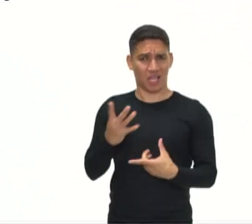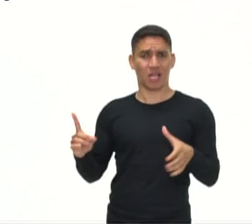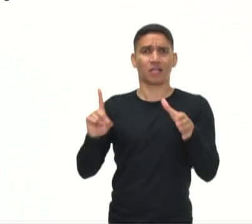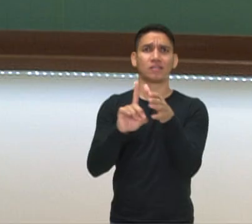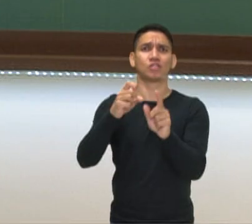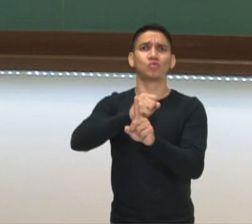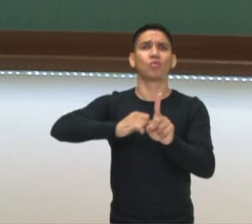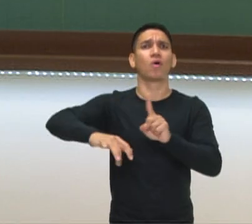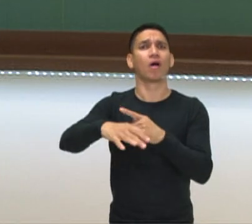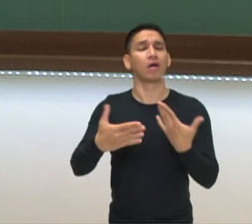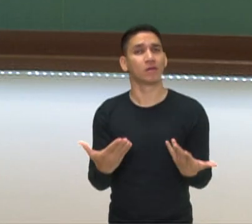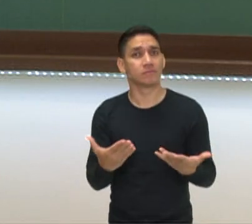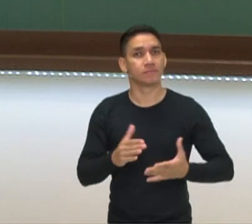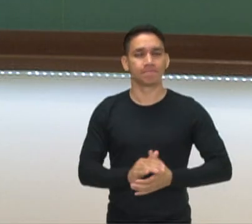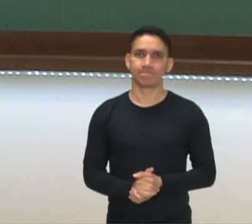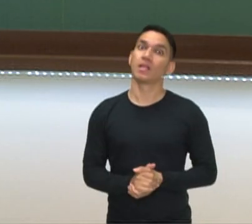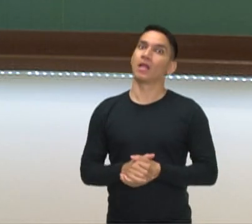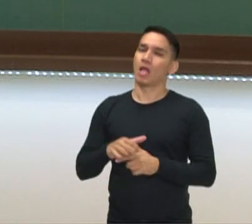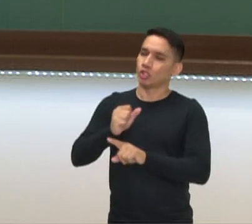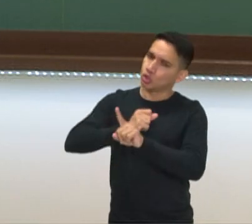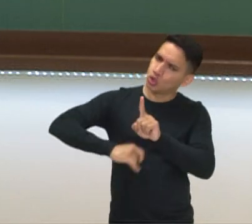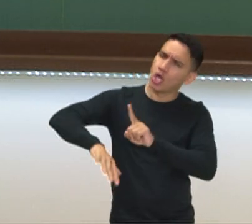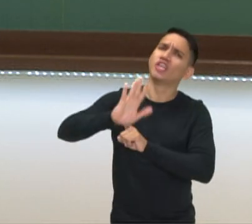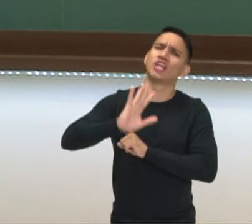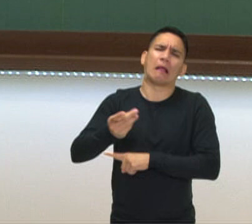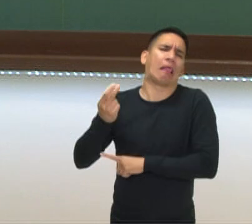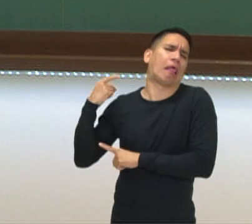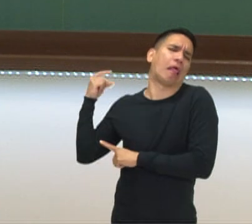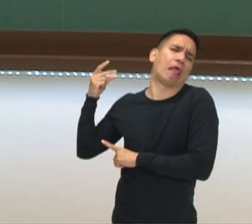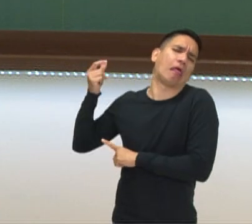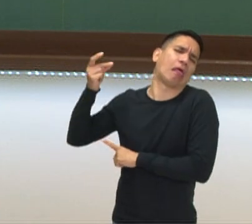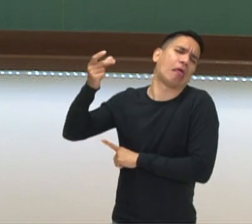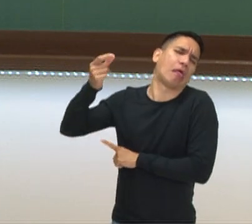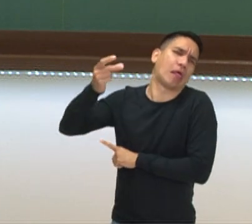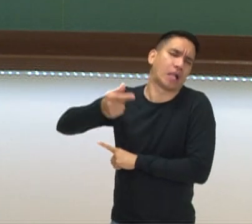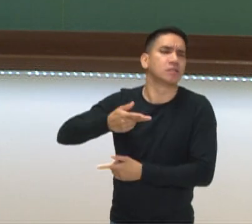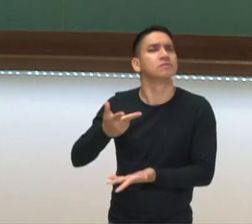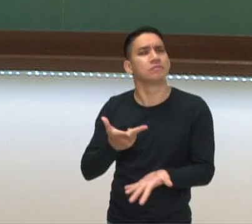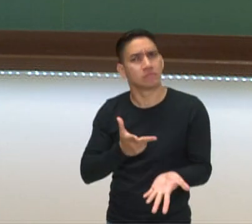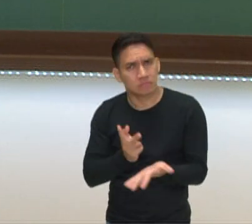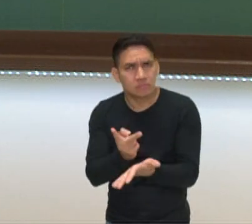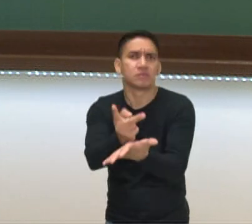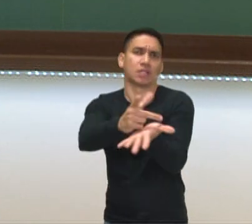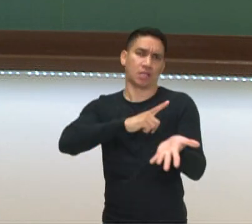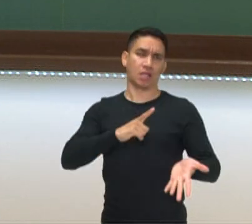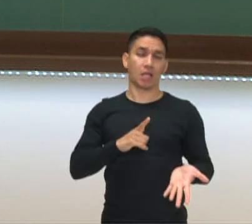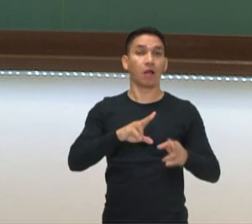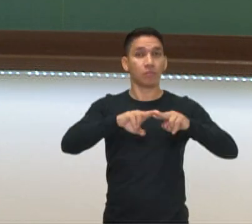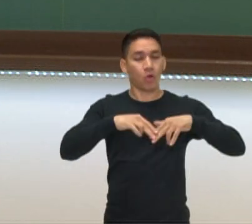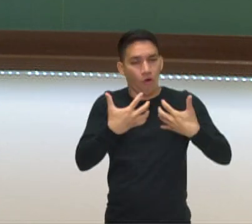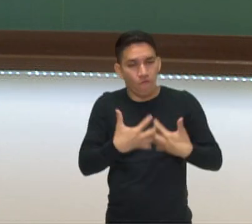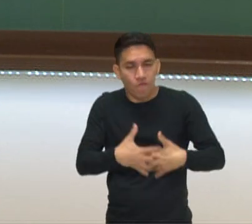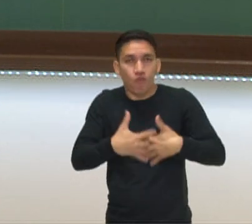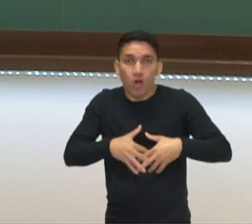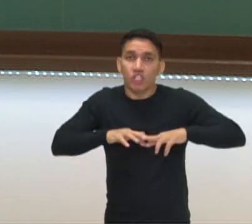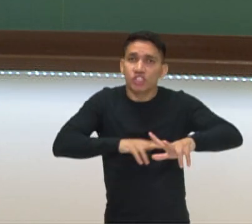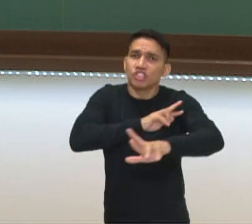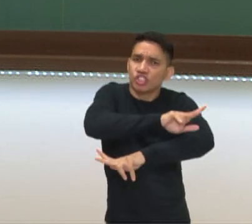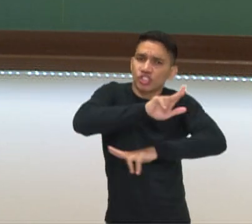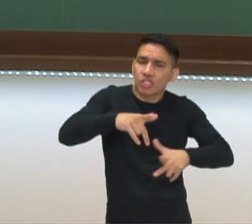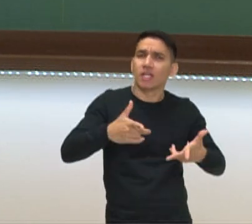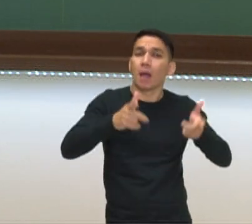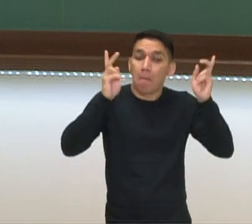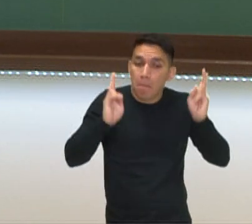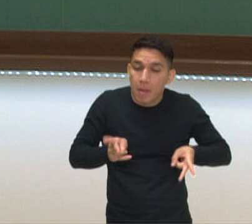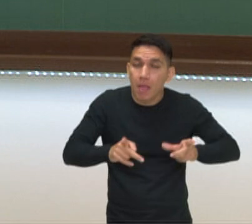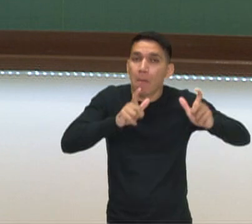a sociedade existe há longo tempo e ela continua funcionando e várias pessoas diferentes vivendo em espaços